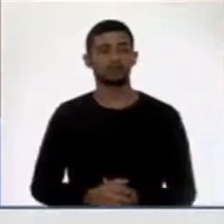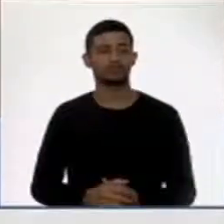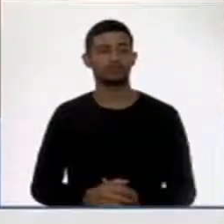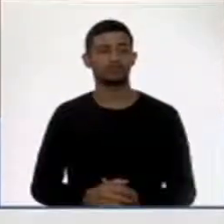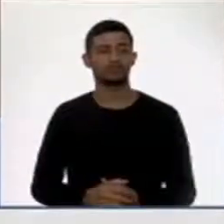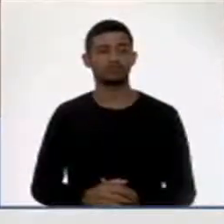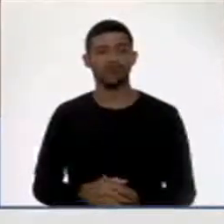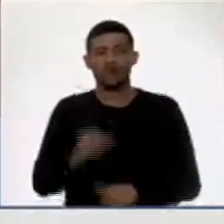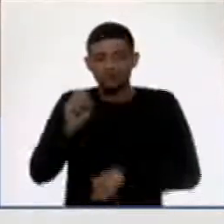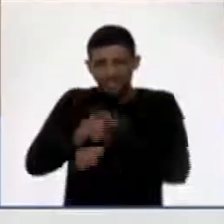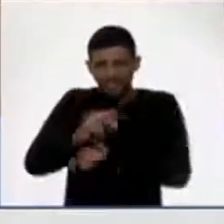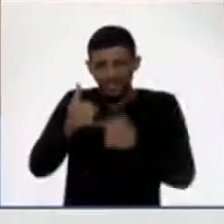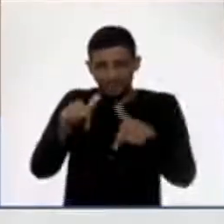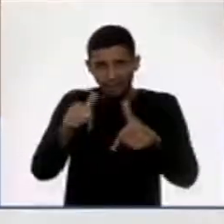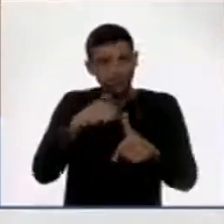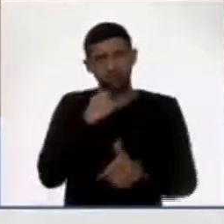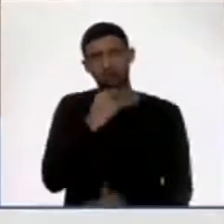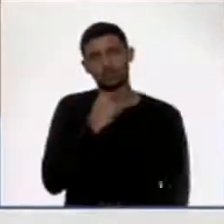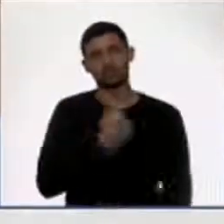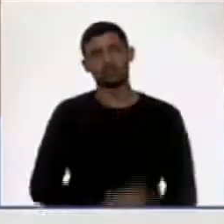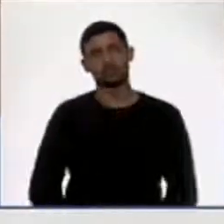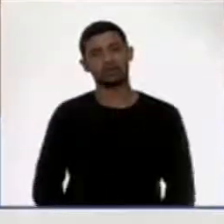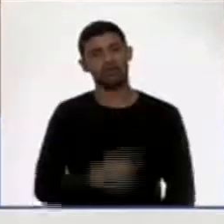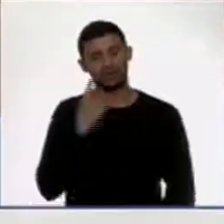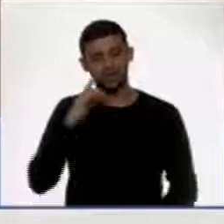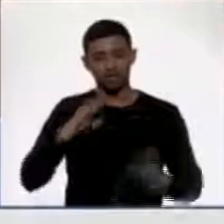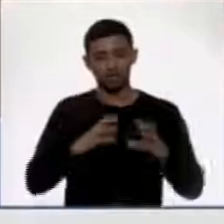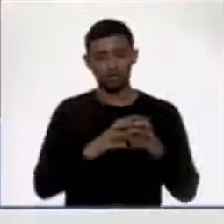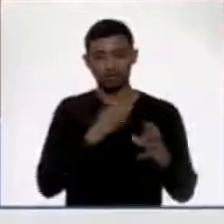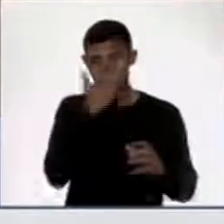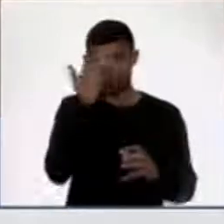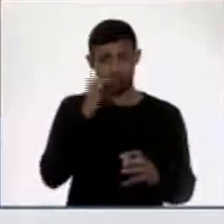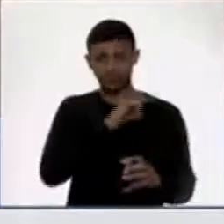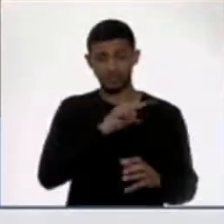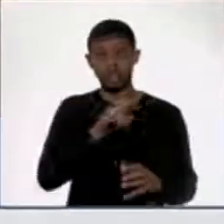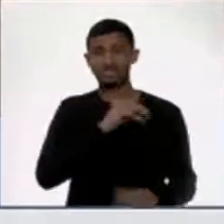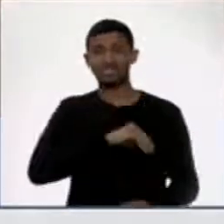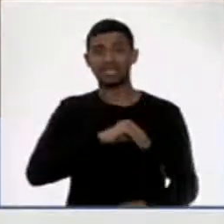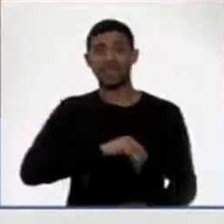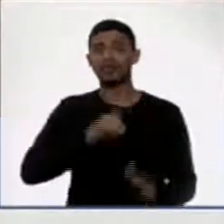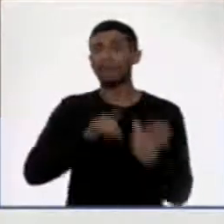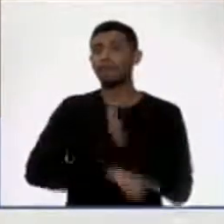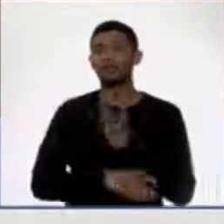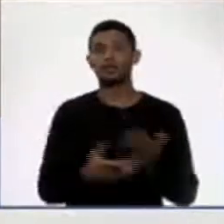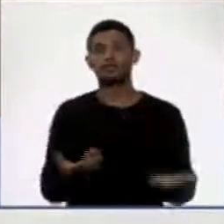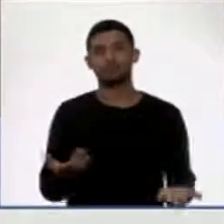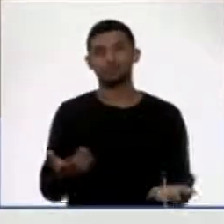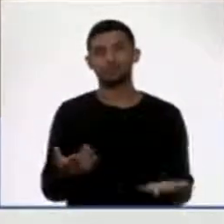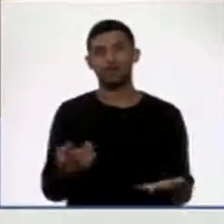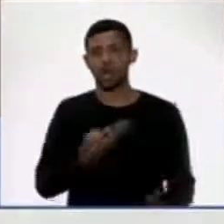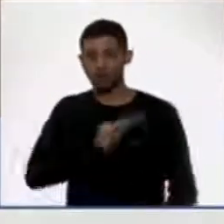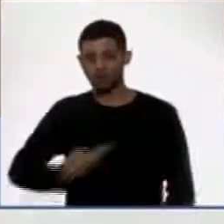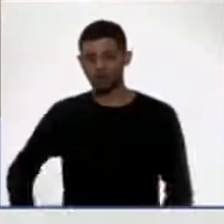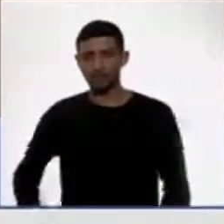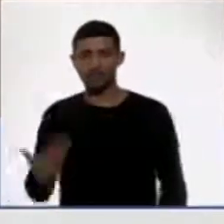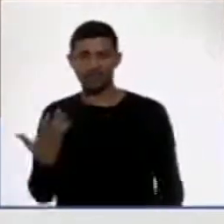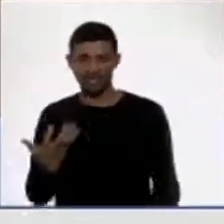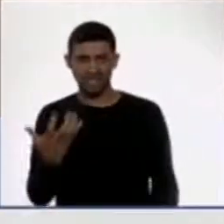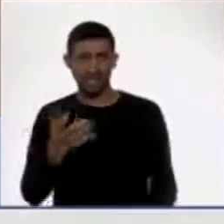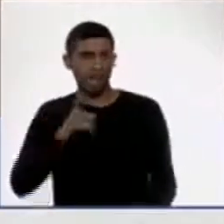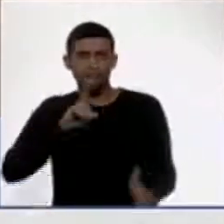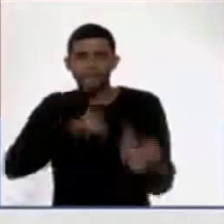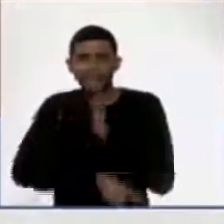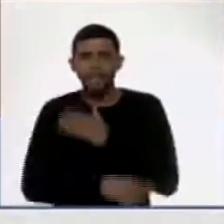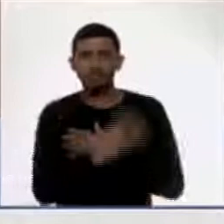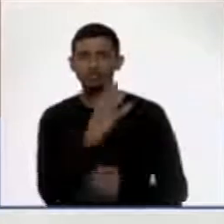parte do trabalho formal. Essas pessoas ganham um salário mínimo. O governo quer diminuir esse valor para R$